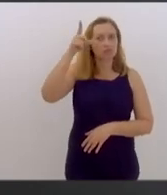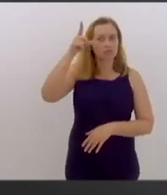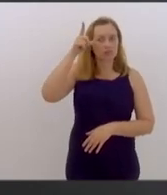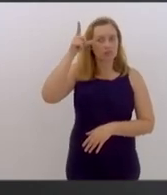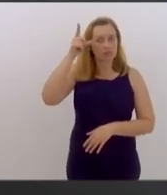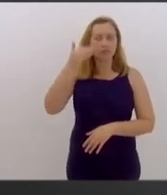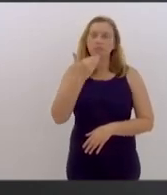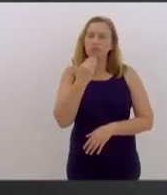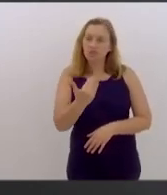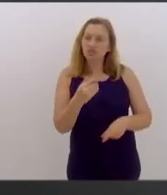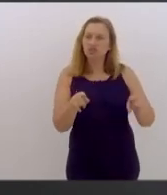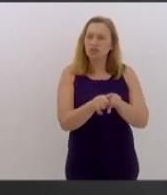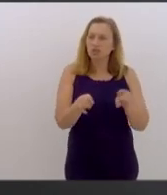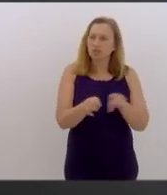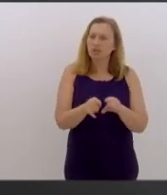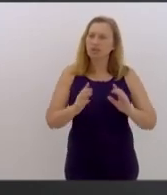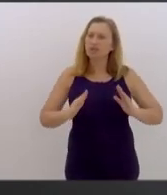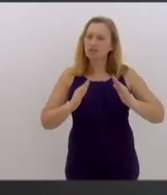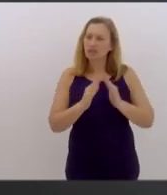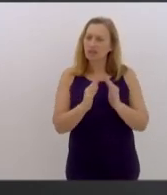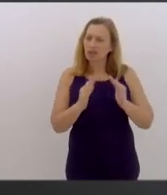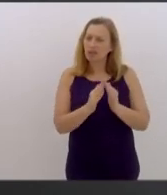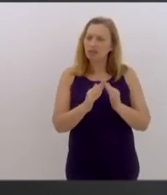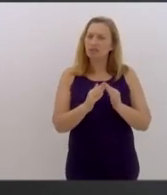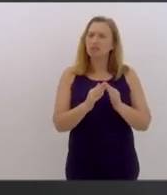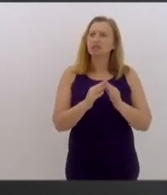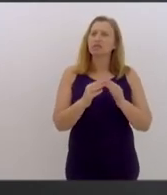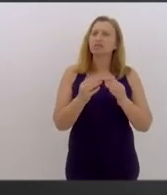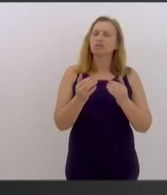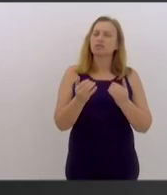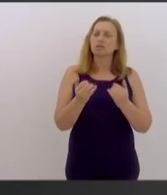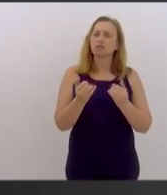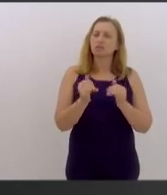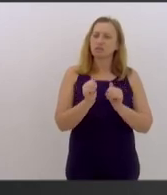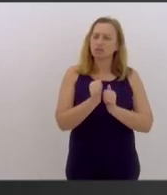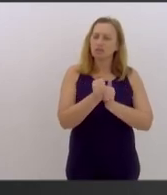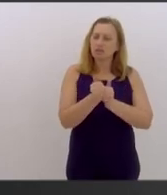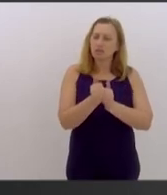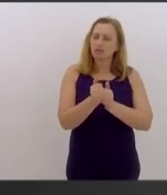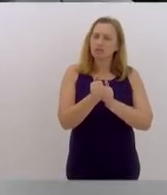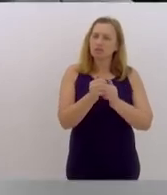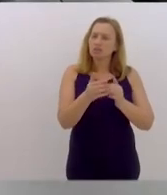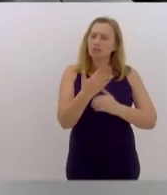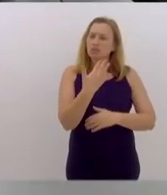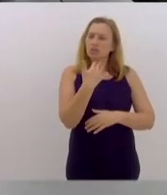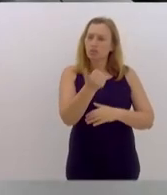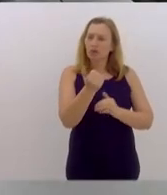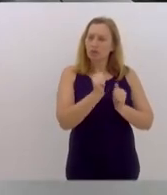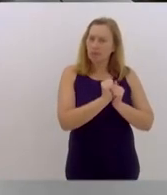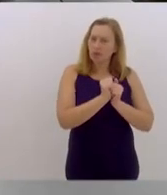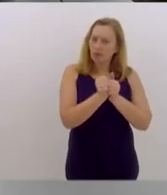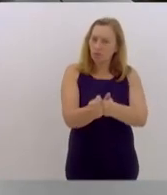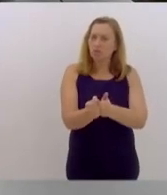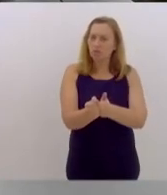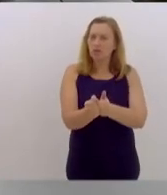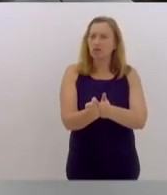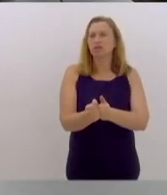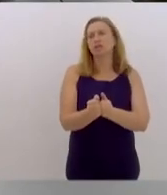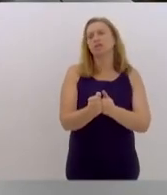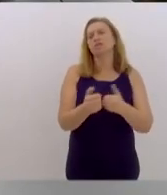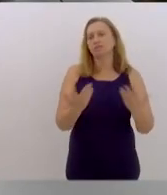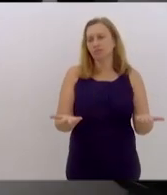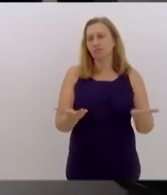falando pedir inclusive que esta casa seja comunicada para acompanhar para nós vamos ter uma comissão permanente aqui cartão de transporte